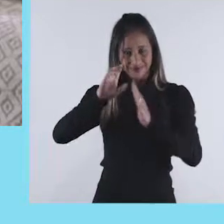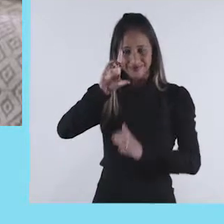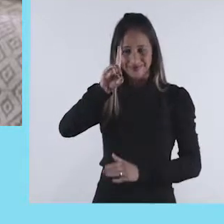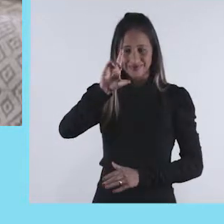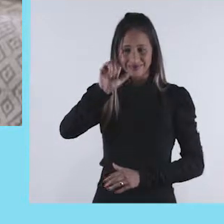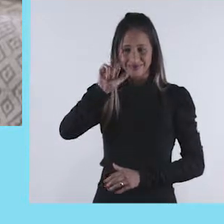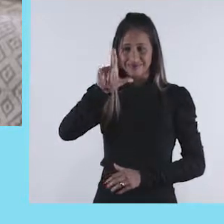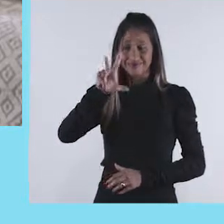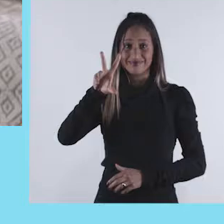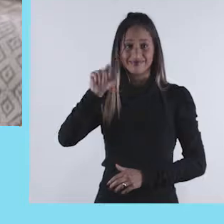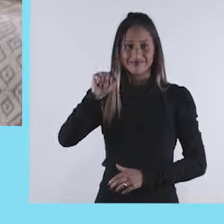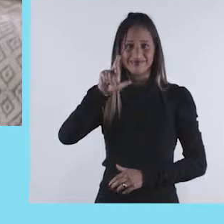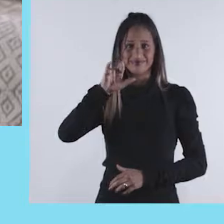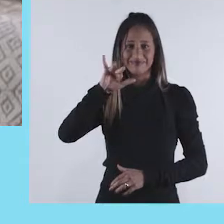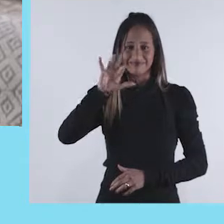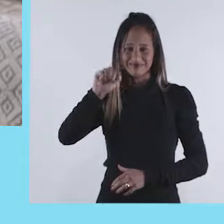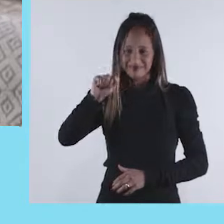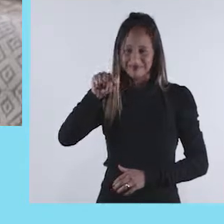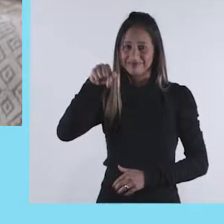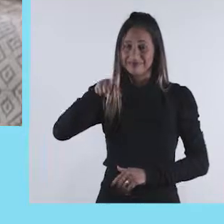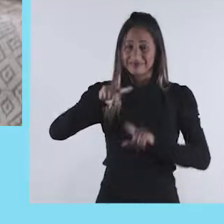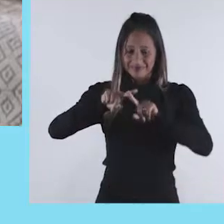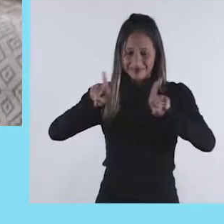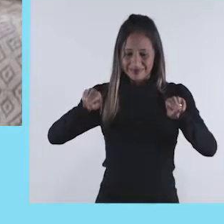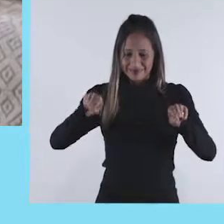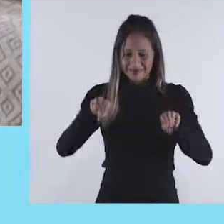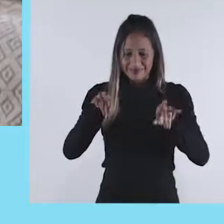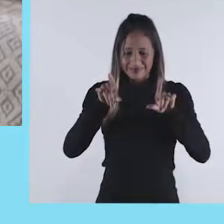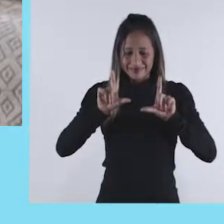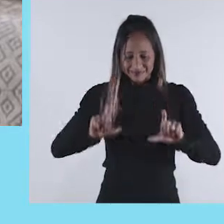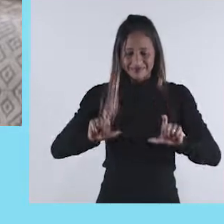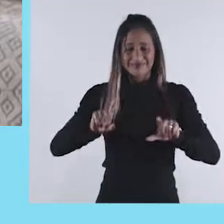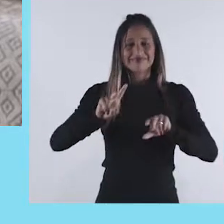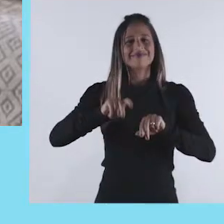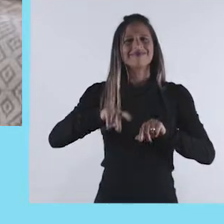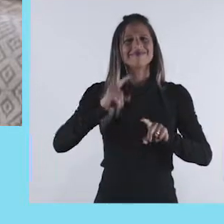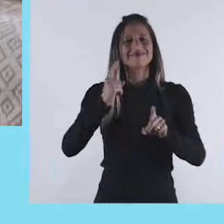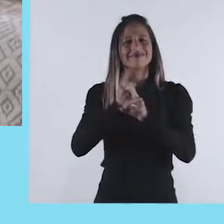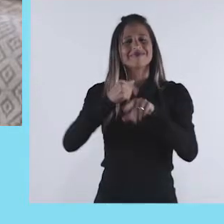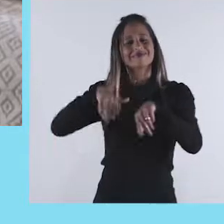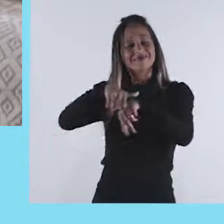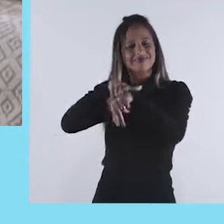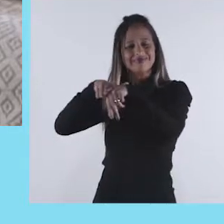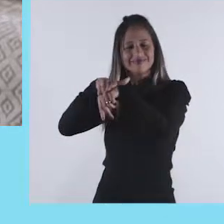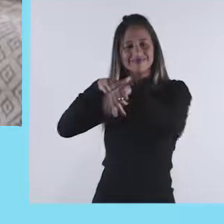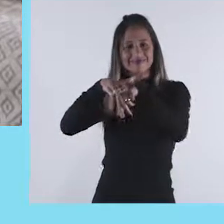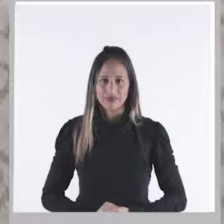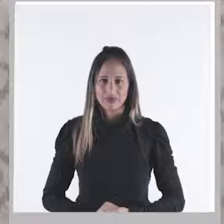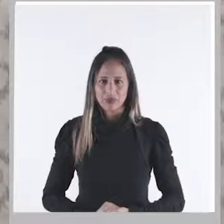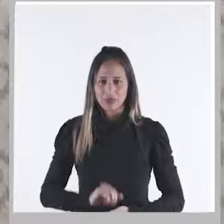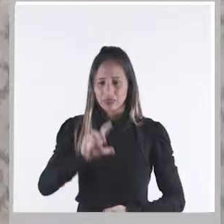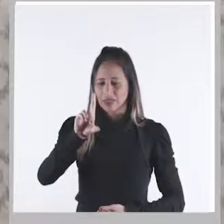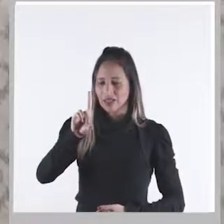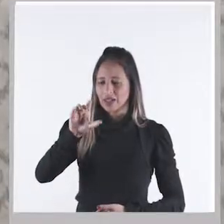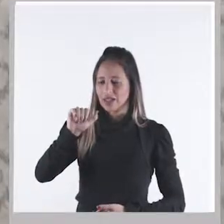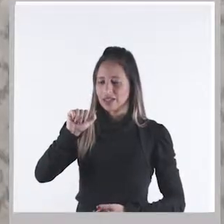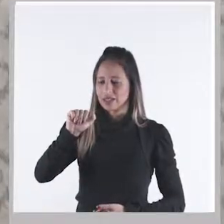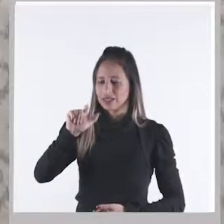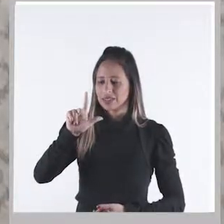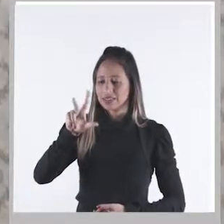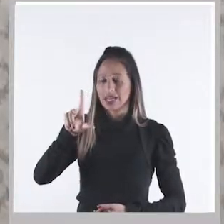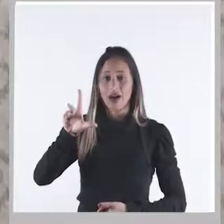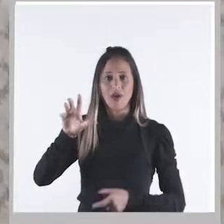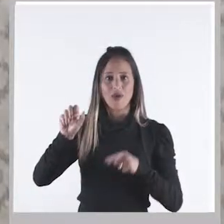Maria Soares, na sala onde nós vamos ter um bate-papo, uma conversa. Dalva Maria